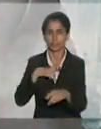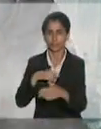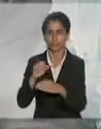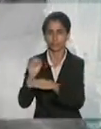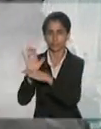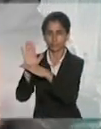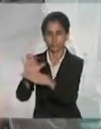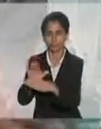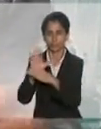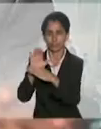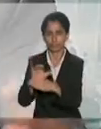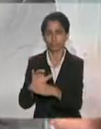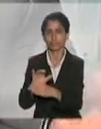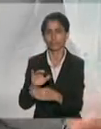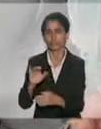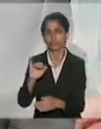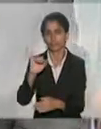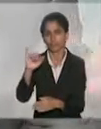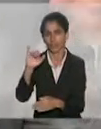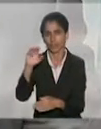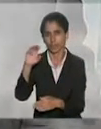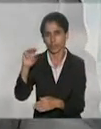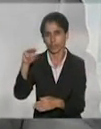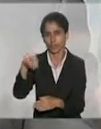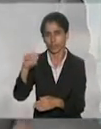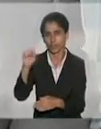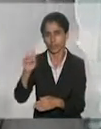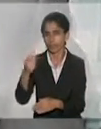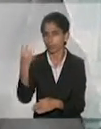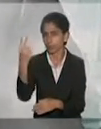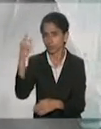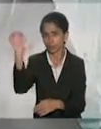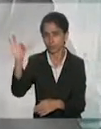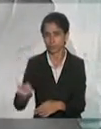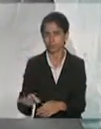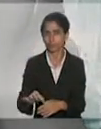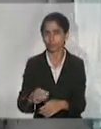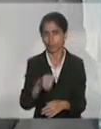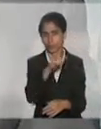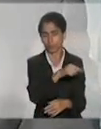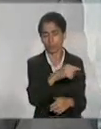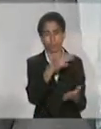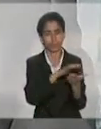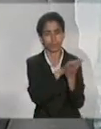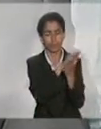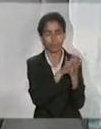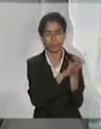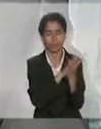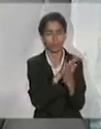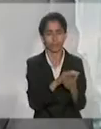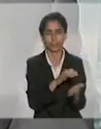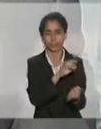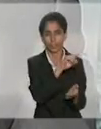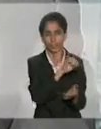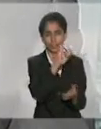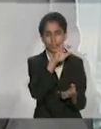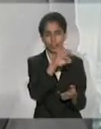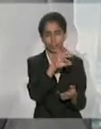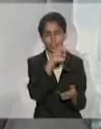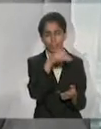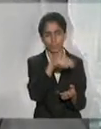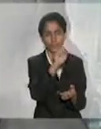fiscal e paga uma alíquota de 2%. E outra não tem benefício fiscal e paga uma alíquota